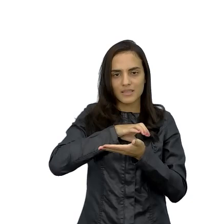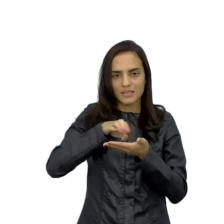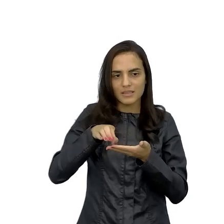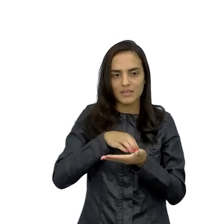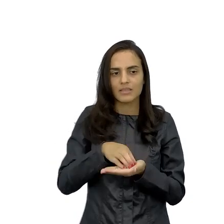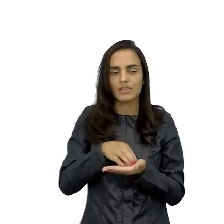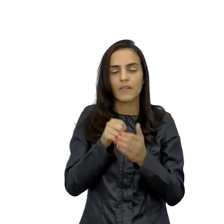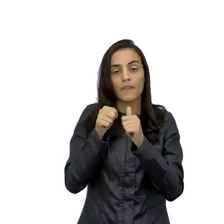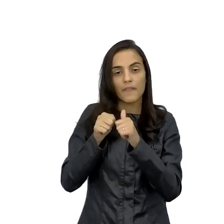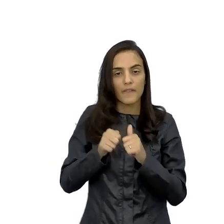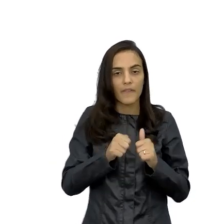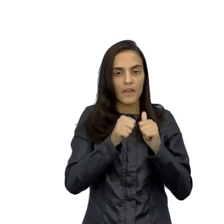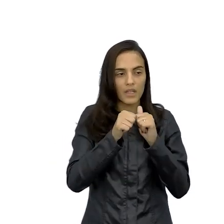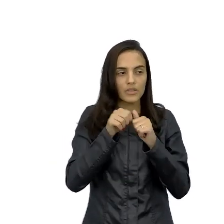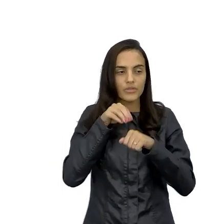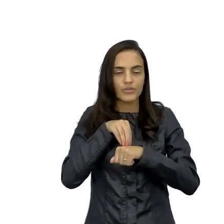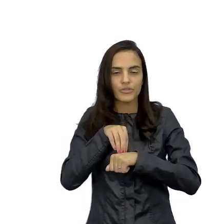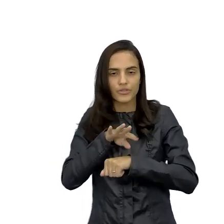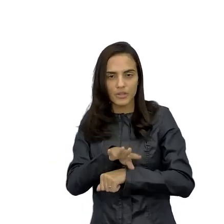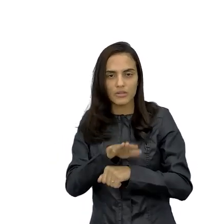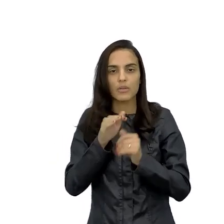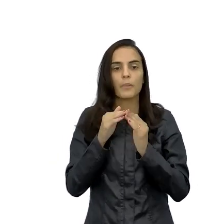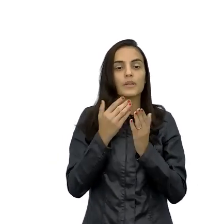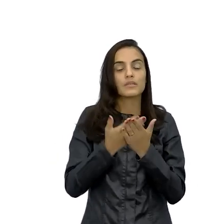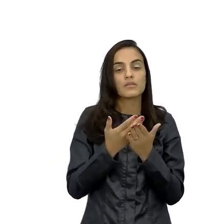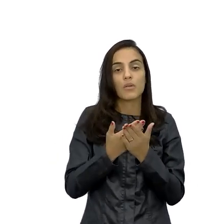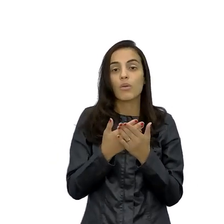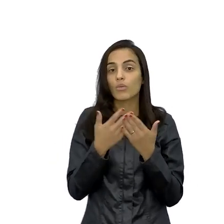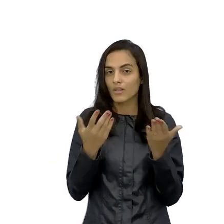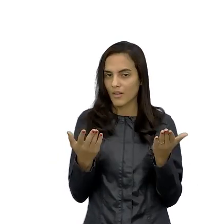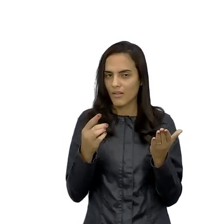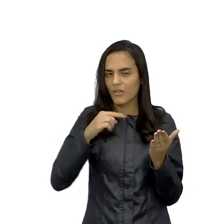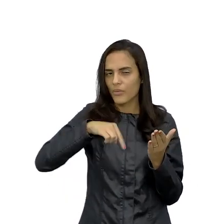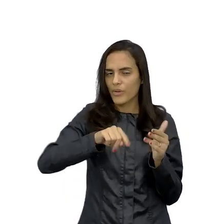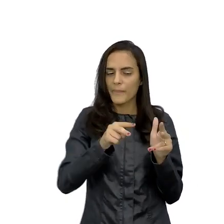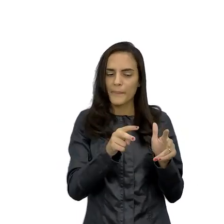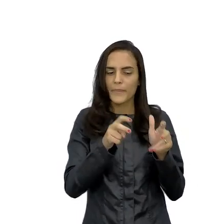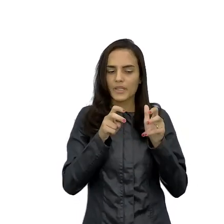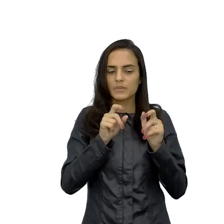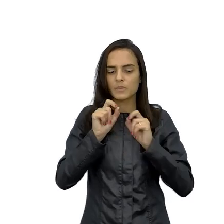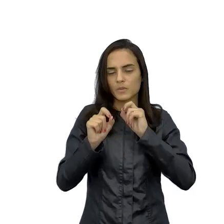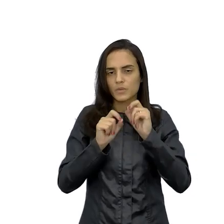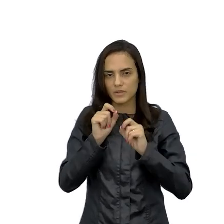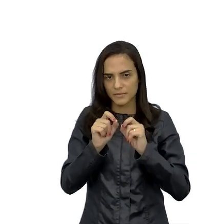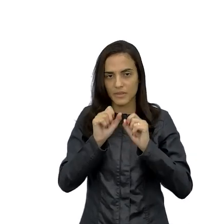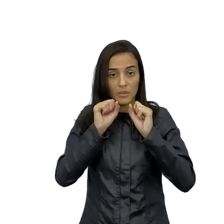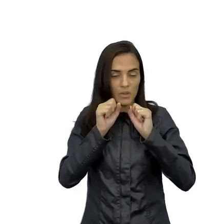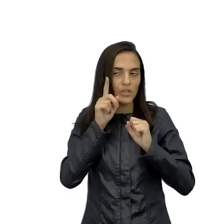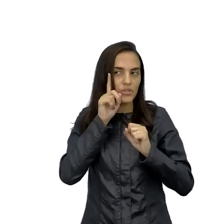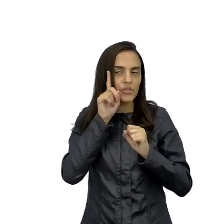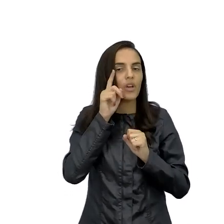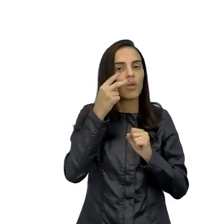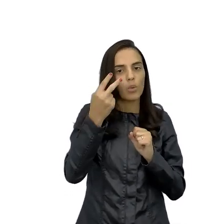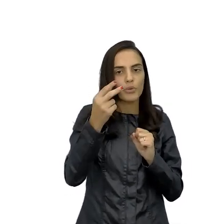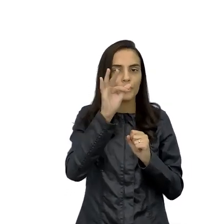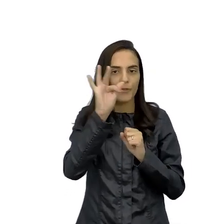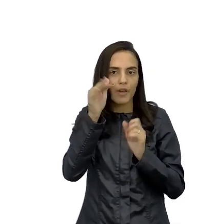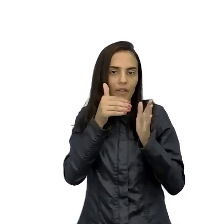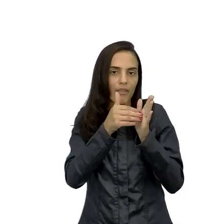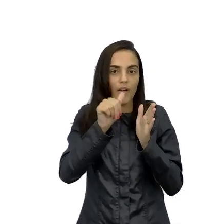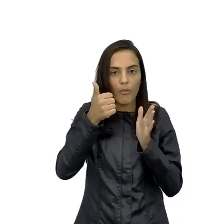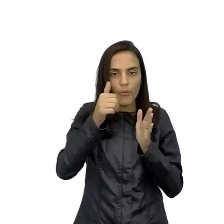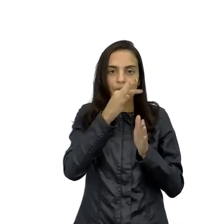né, fez de indicação para as escolas, né? O que a gente percebeu? Né, que do dia 2 de fevereiro até 11